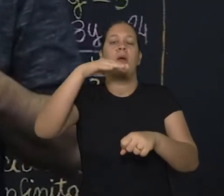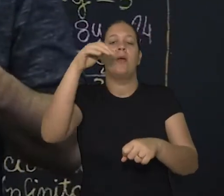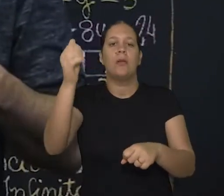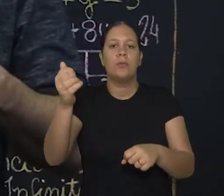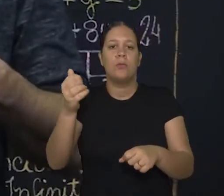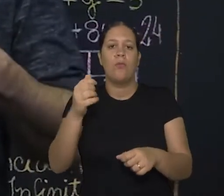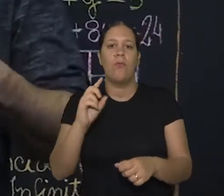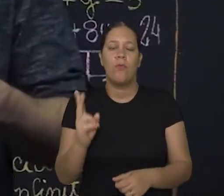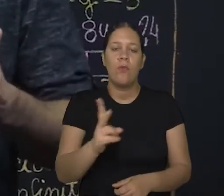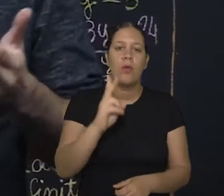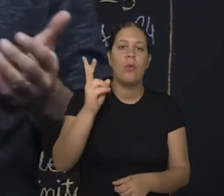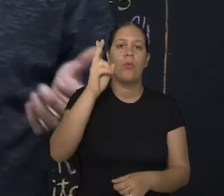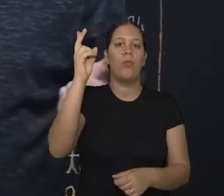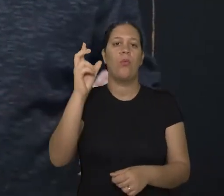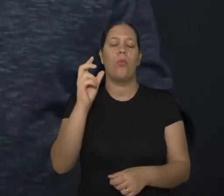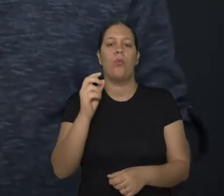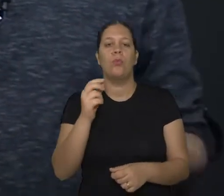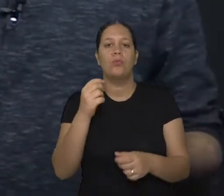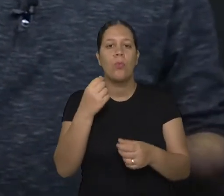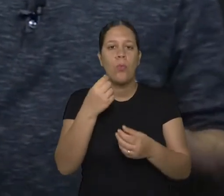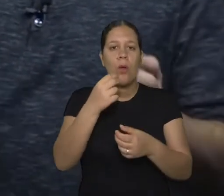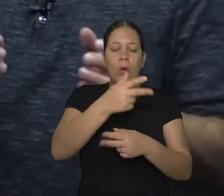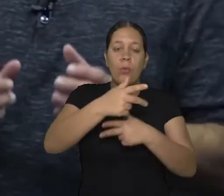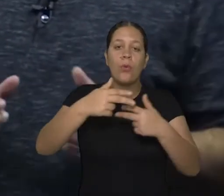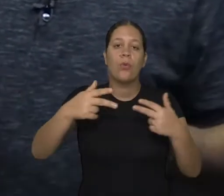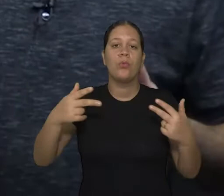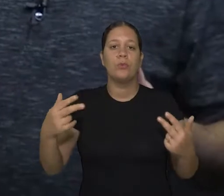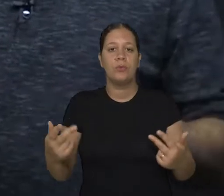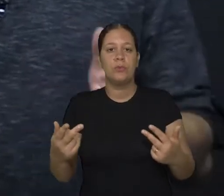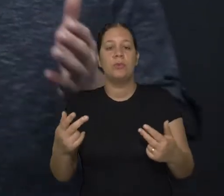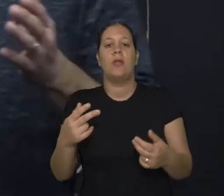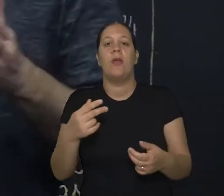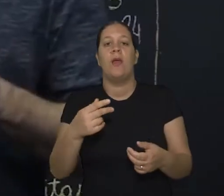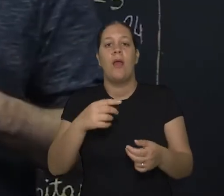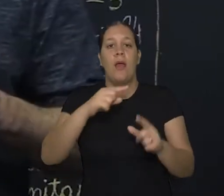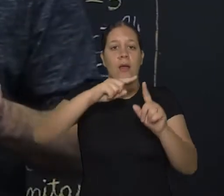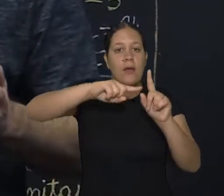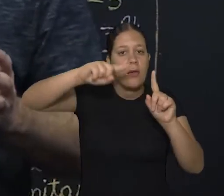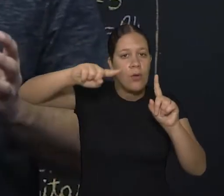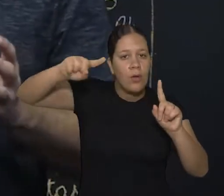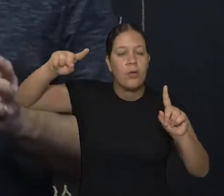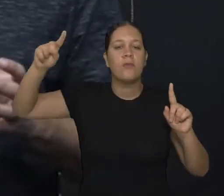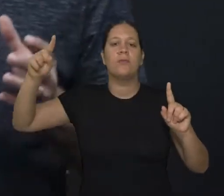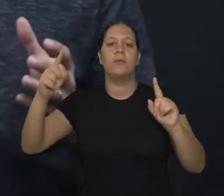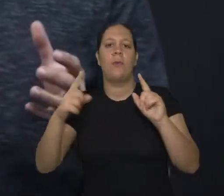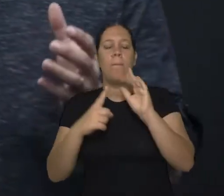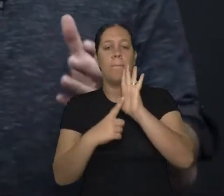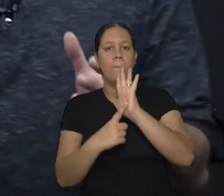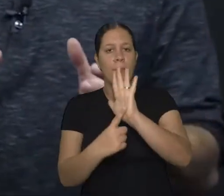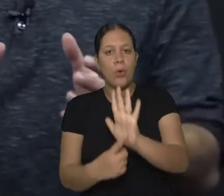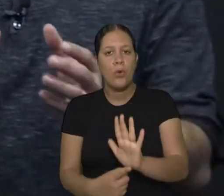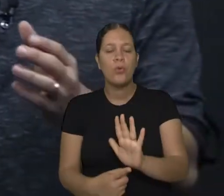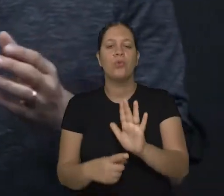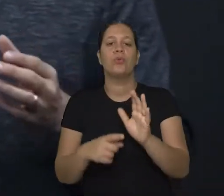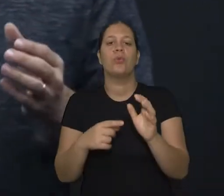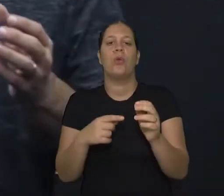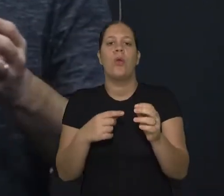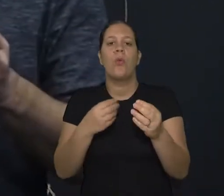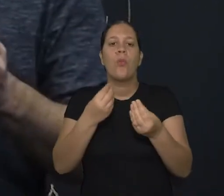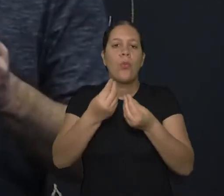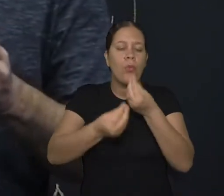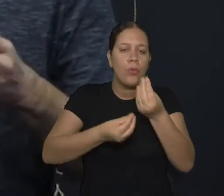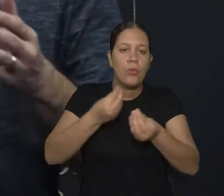relação ao preço de algum produto, por exemplo, tá? E aí, de repente, a solução gráfica, ela vai te mostrar realmente em